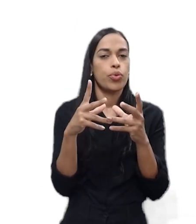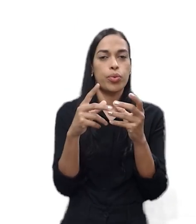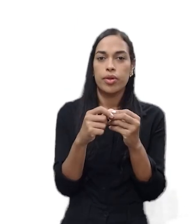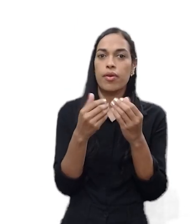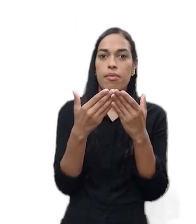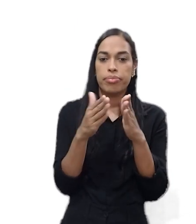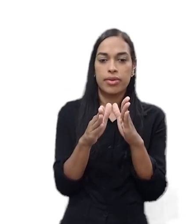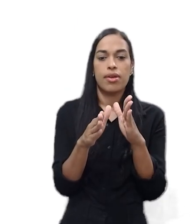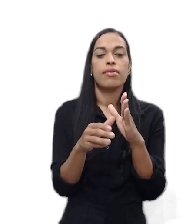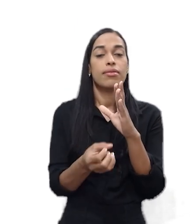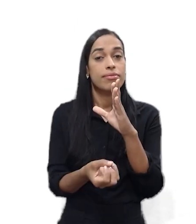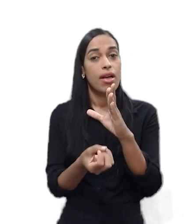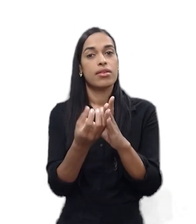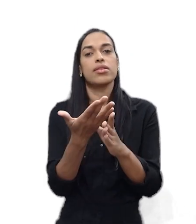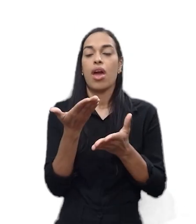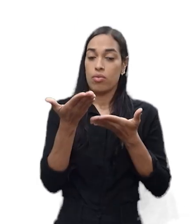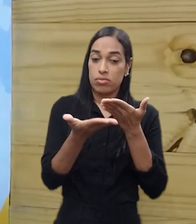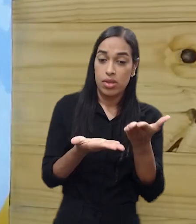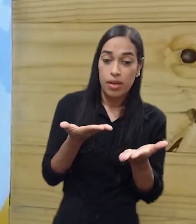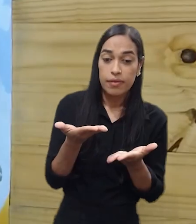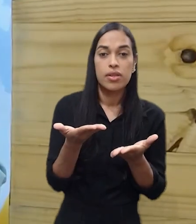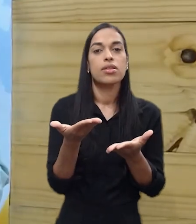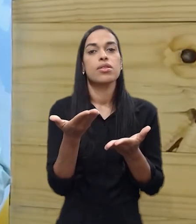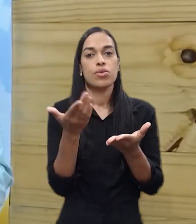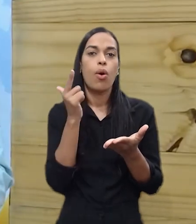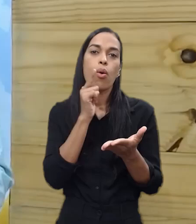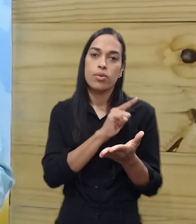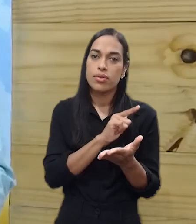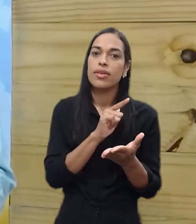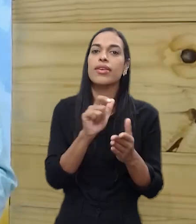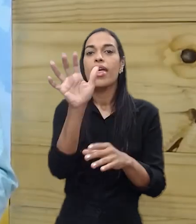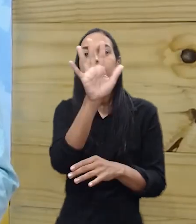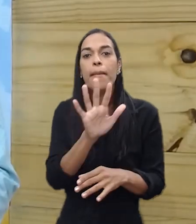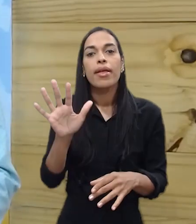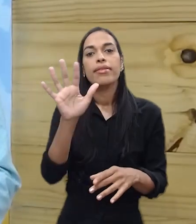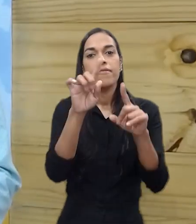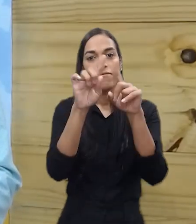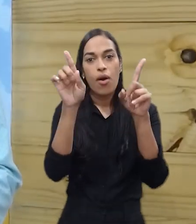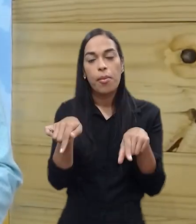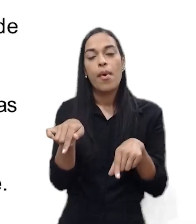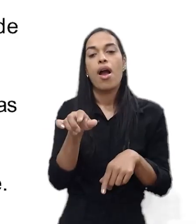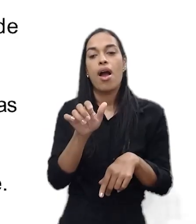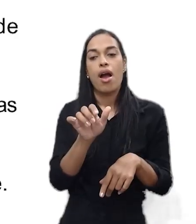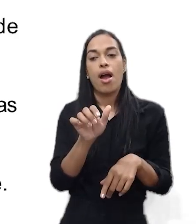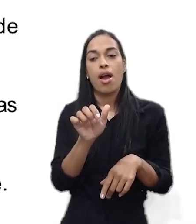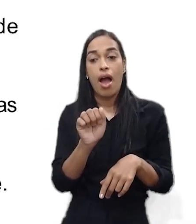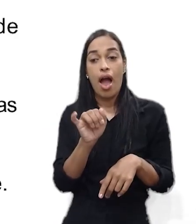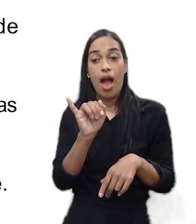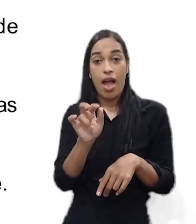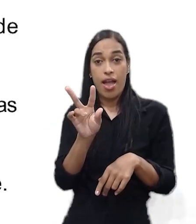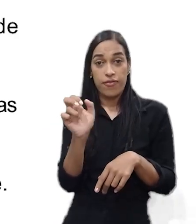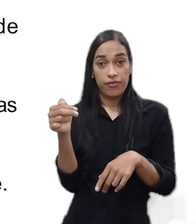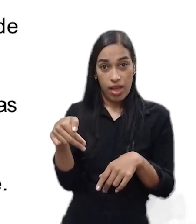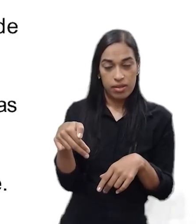está pronto para criar um serviço PostgreSQL na plataforma Aven. Aí vocês vão no